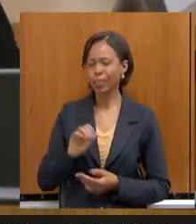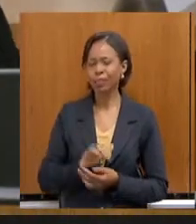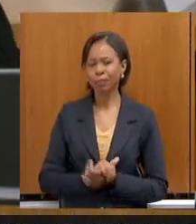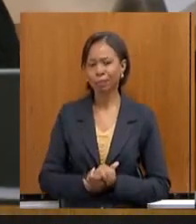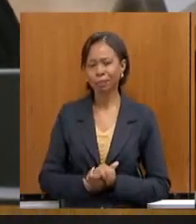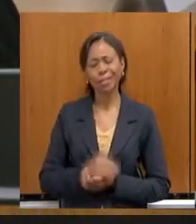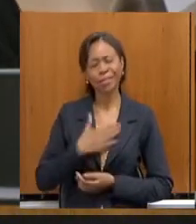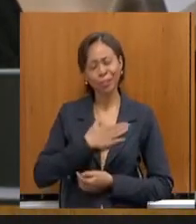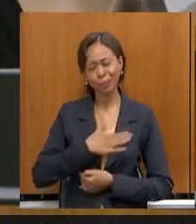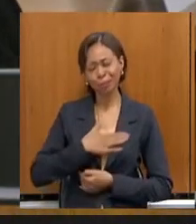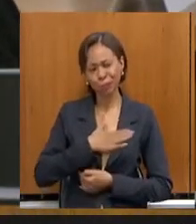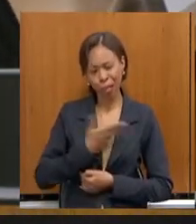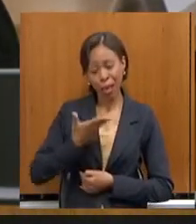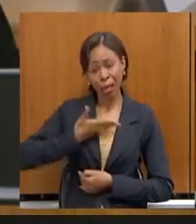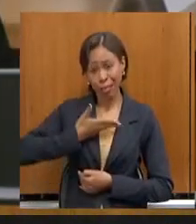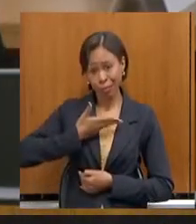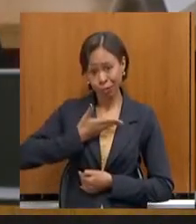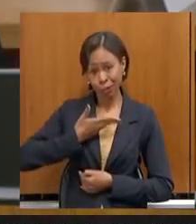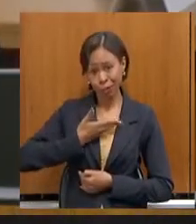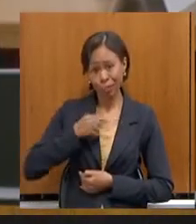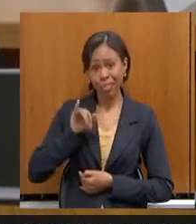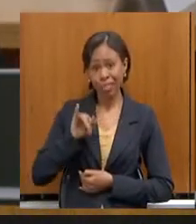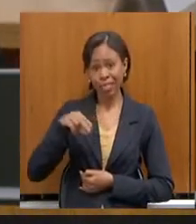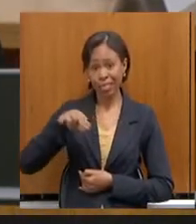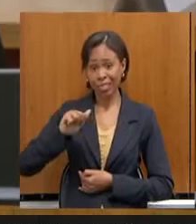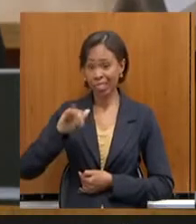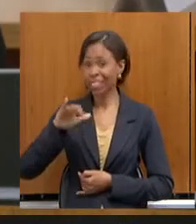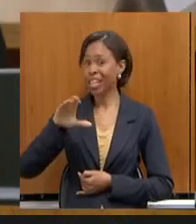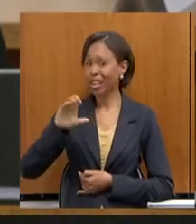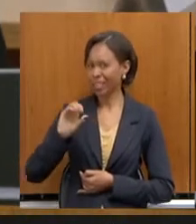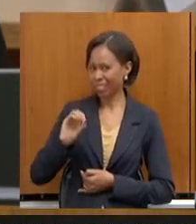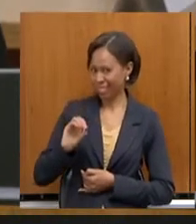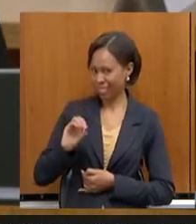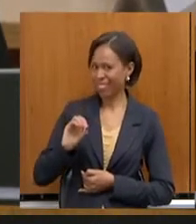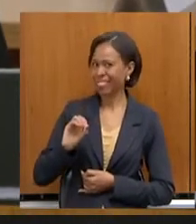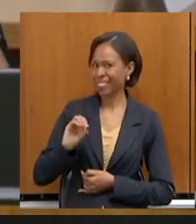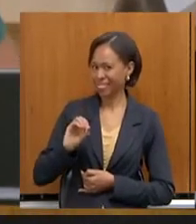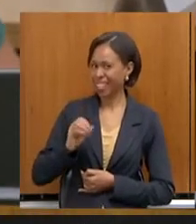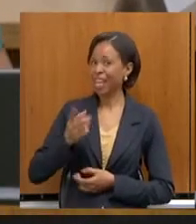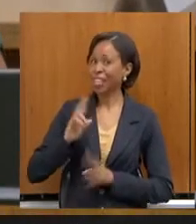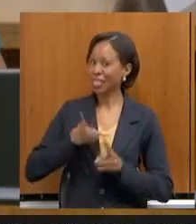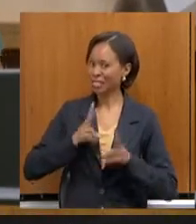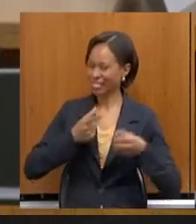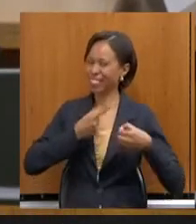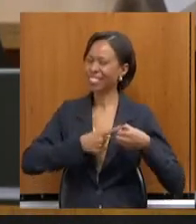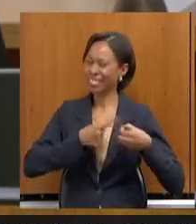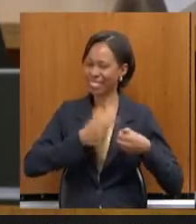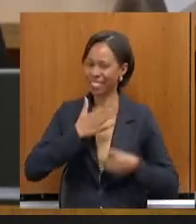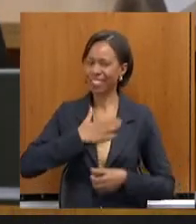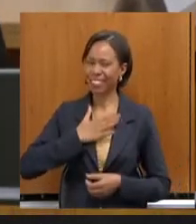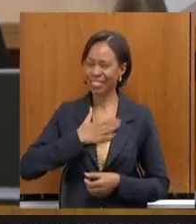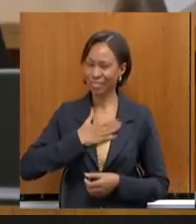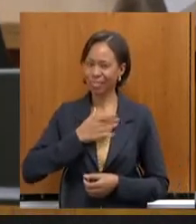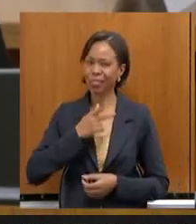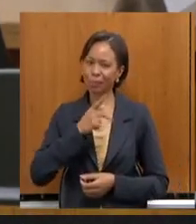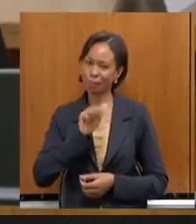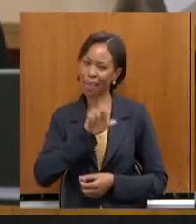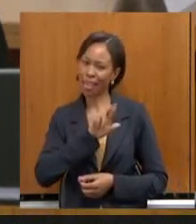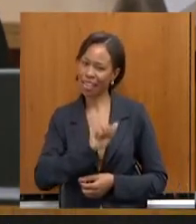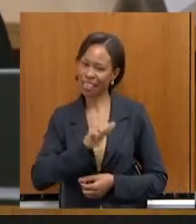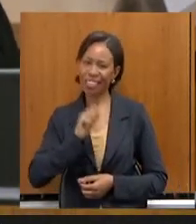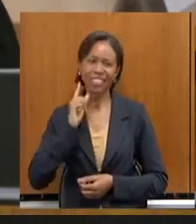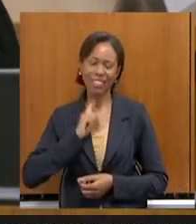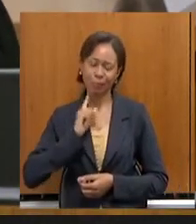meu querido amigo deputado Inácio Franco contemporâneo e conterrâneo da cidade de Pará de Minas e